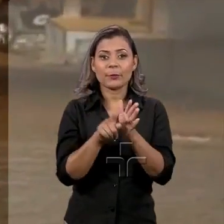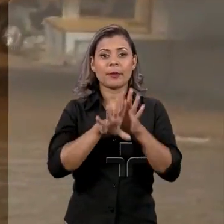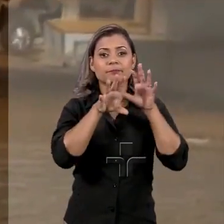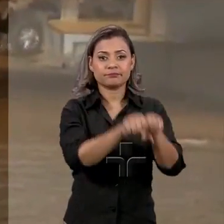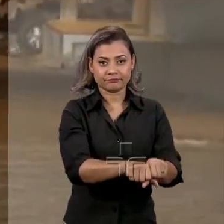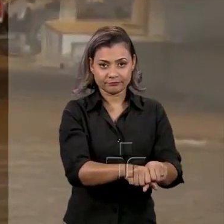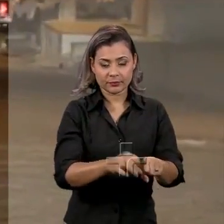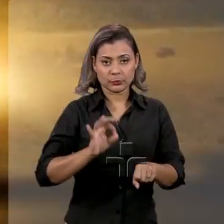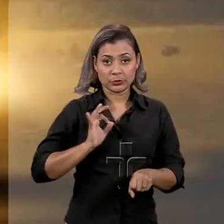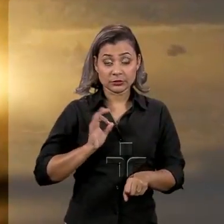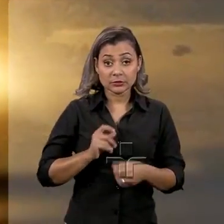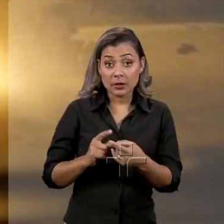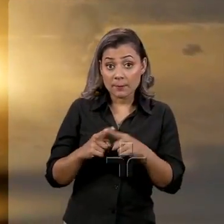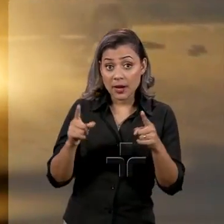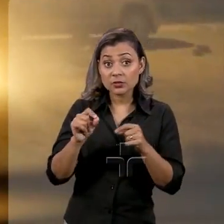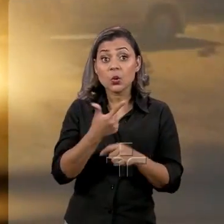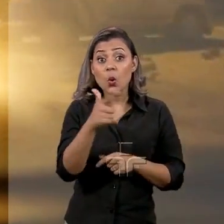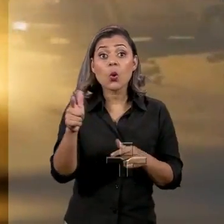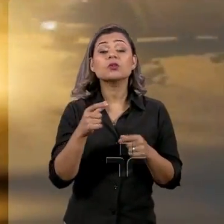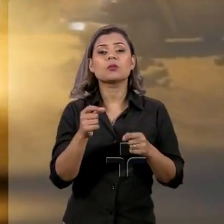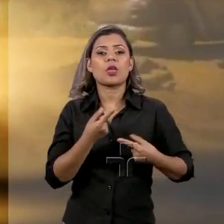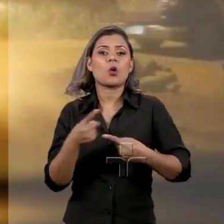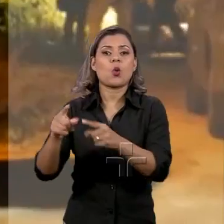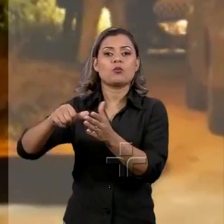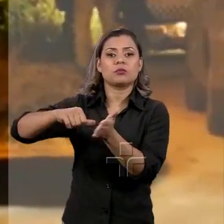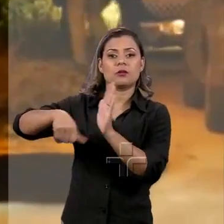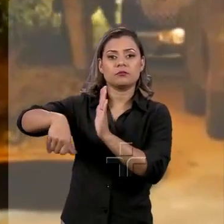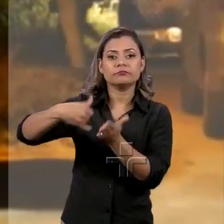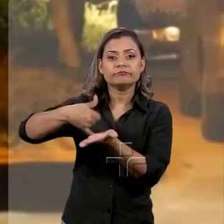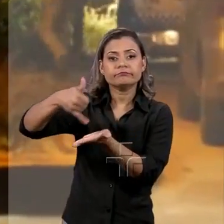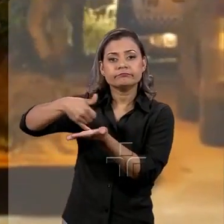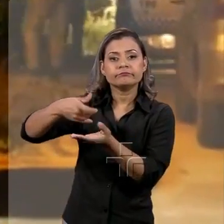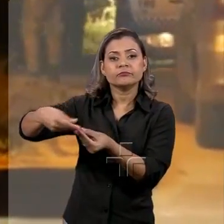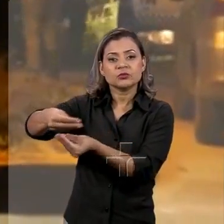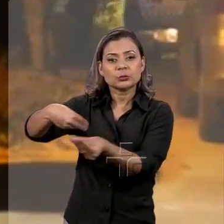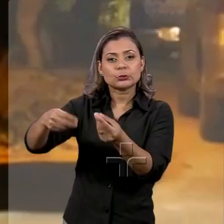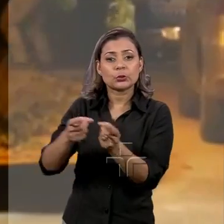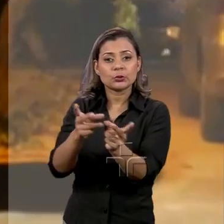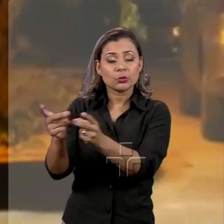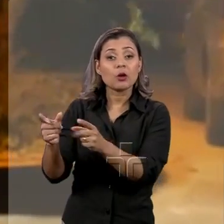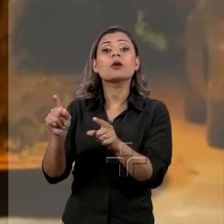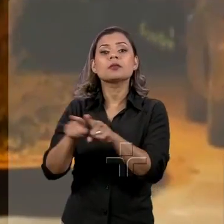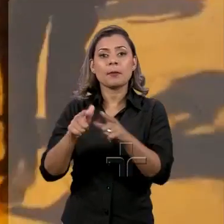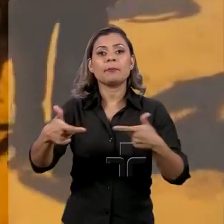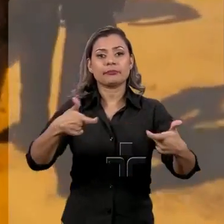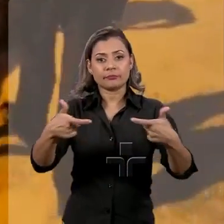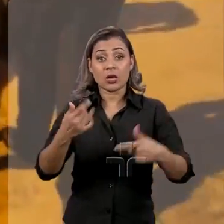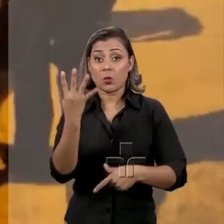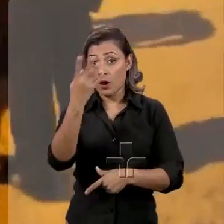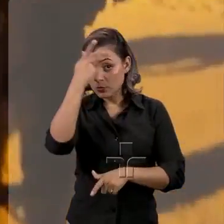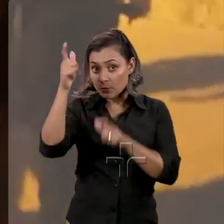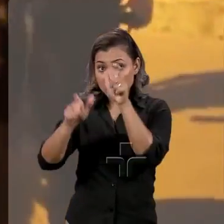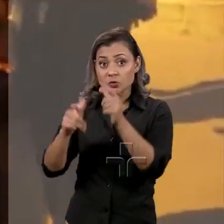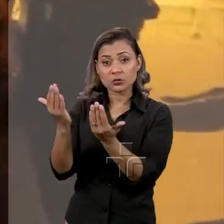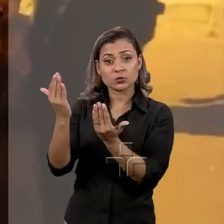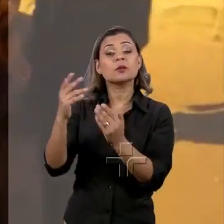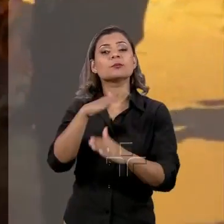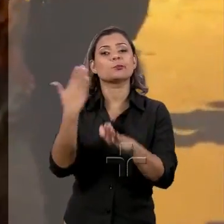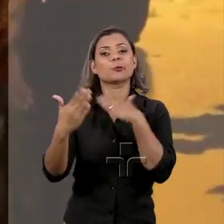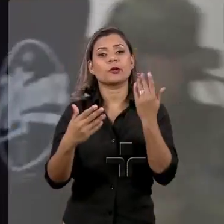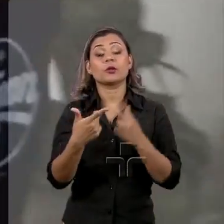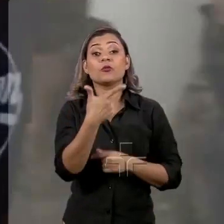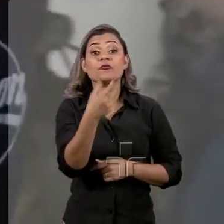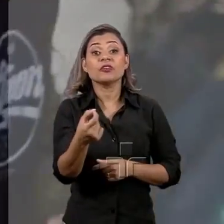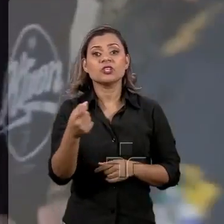E outra operação contra o tráfico de drogas também terminou em confronto. 4 suspeitos morreram e